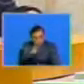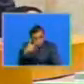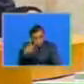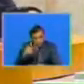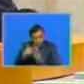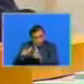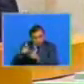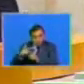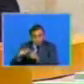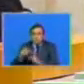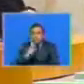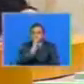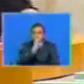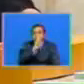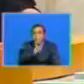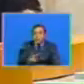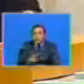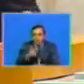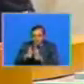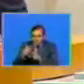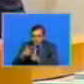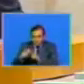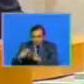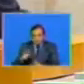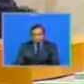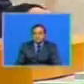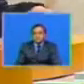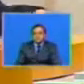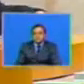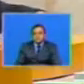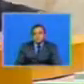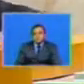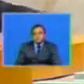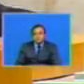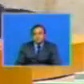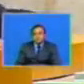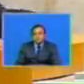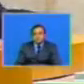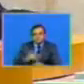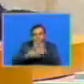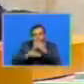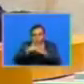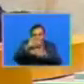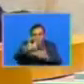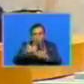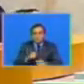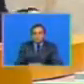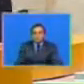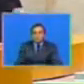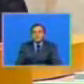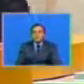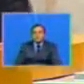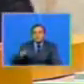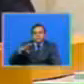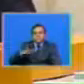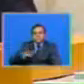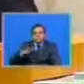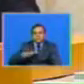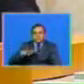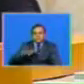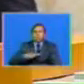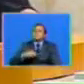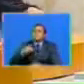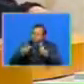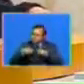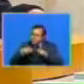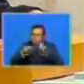problemas, soluções para os seus problemas. Desenvolvimento de uma cidade que